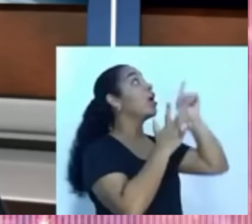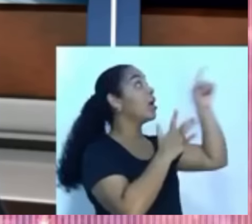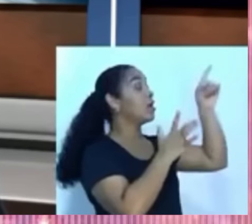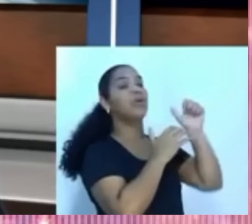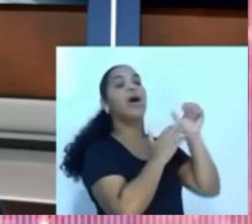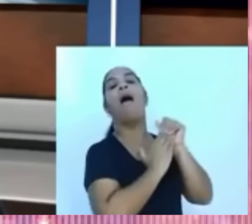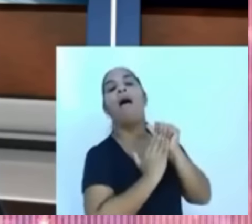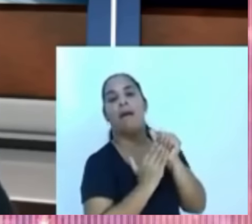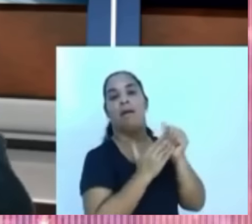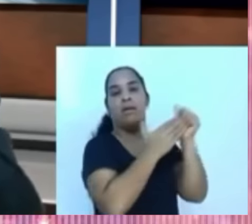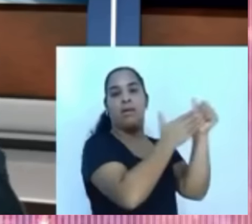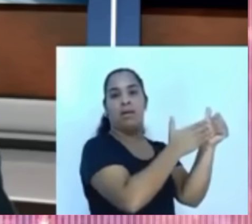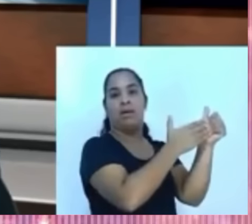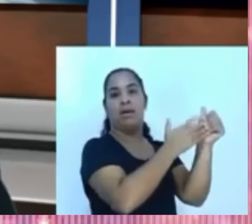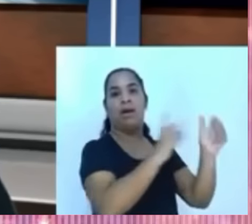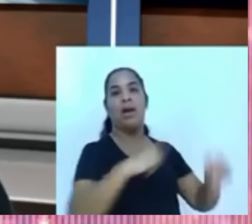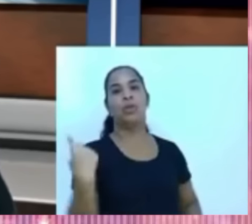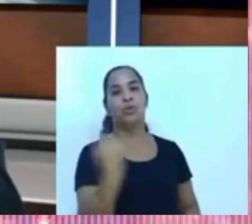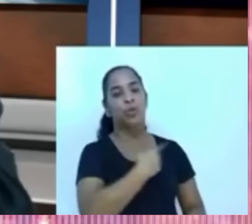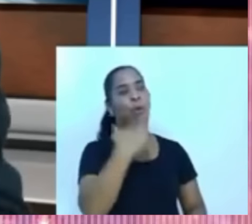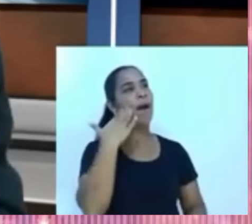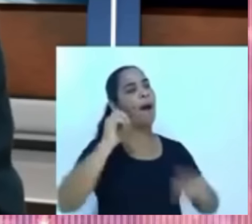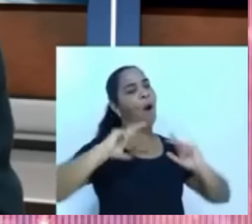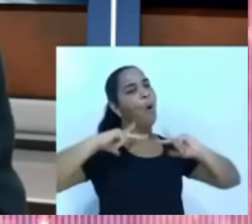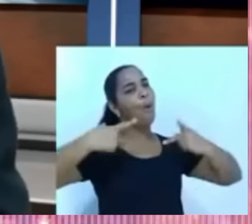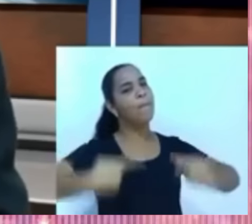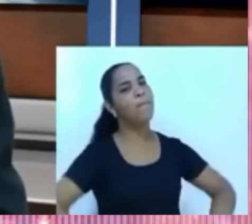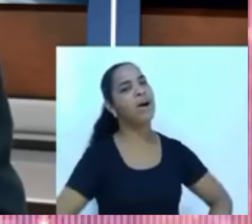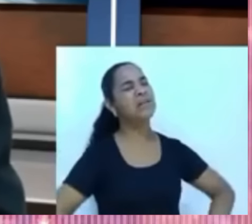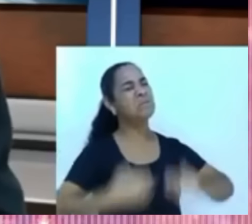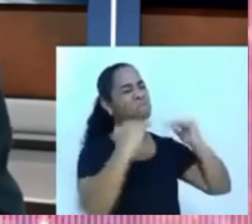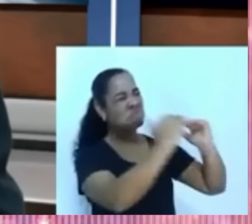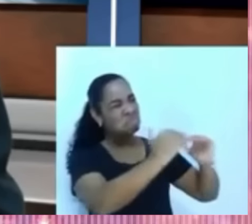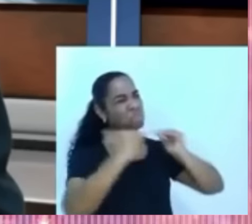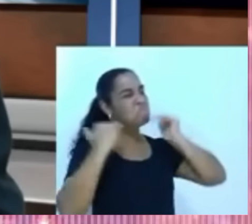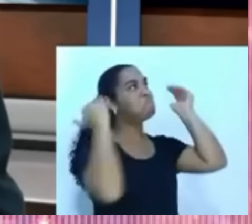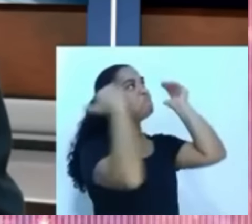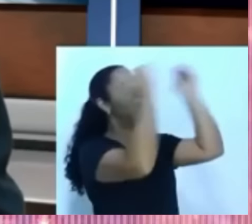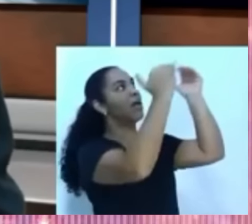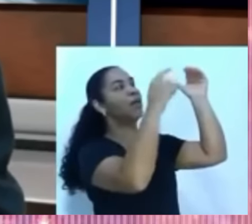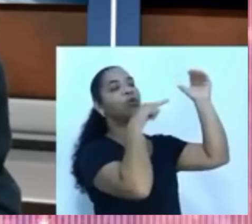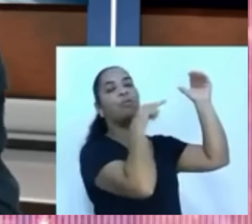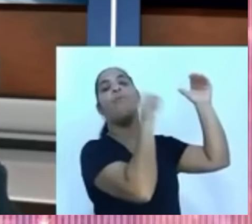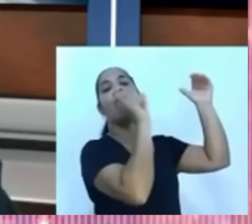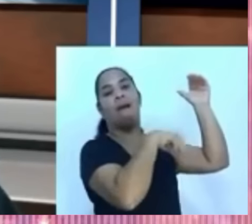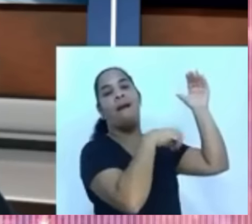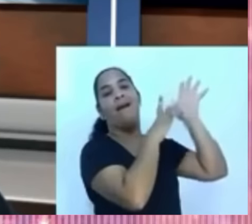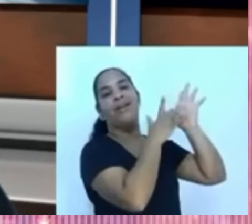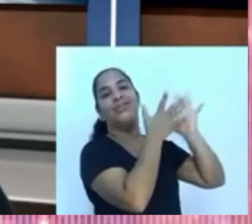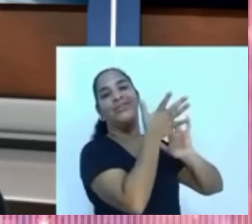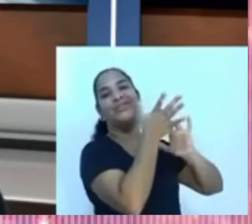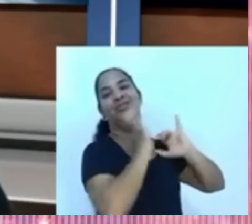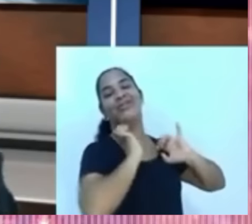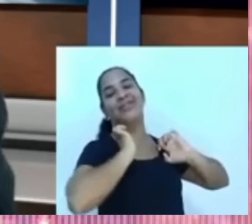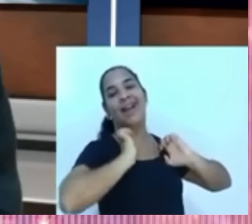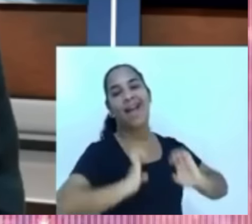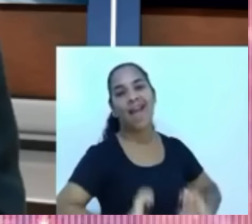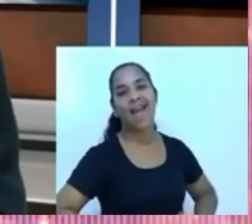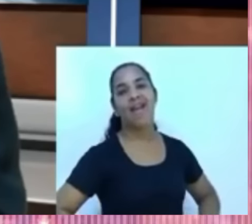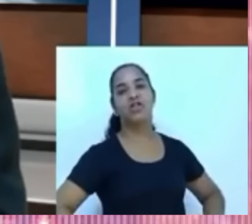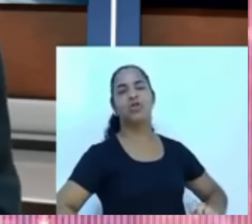mais elevado o pensamento humano pode conceber ponto de vista ético so o ponto de vista